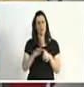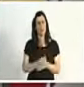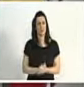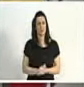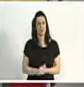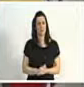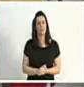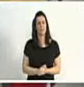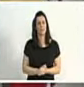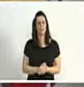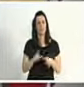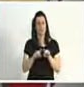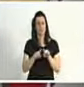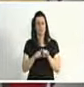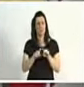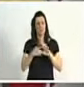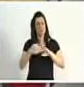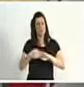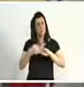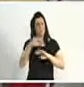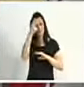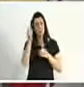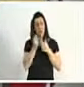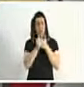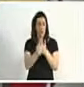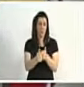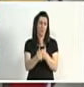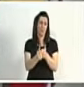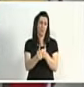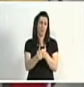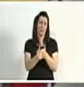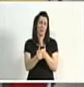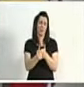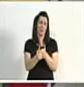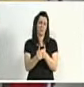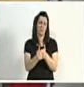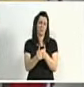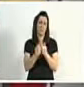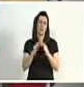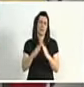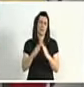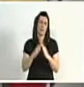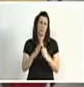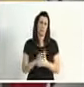plenário, como também saudação a quem nos acompanha ou vai nos acompanhar em suas casas.